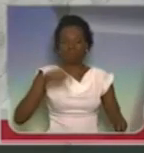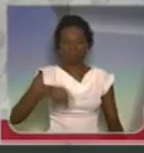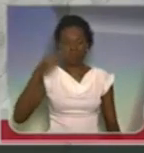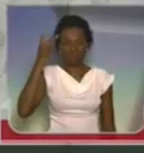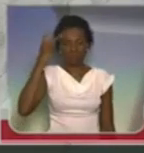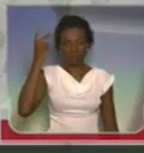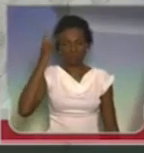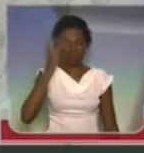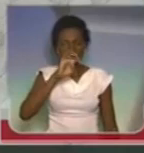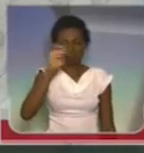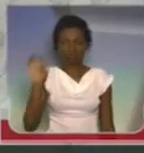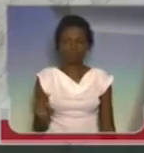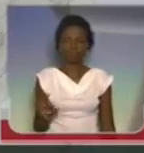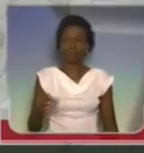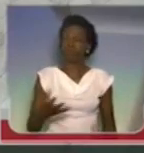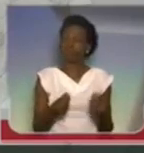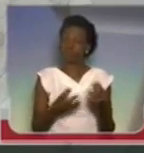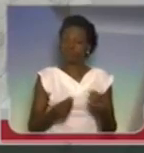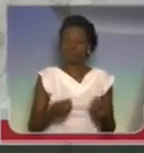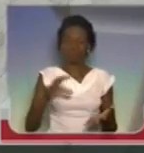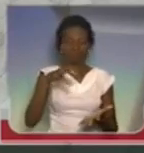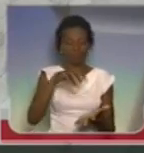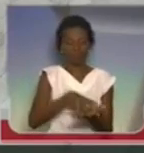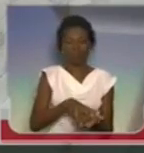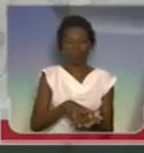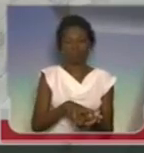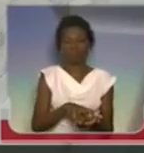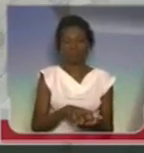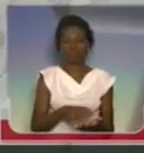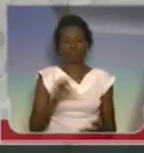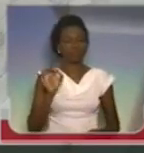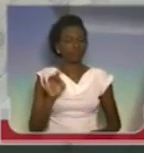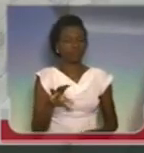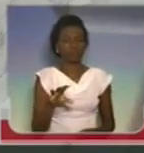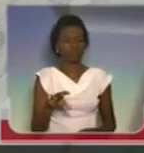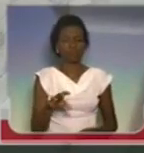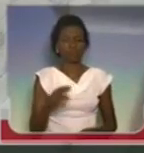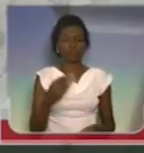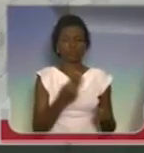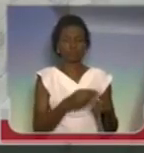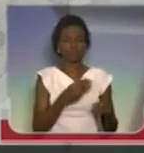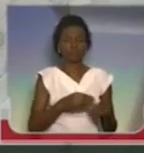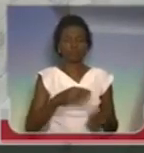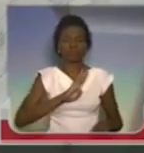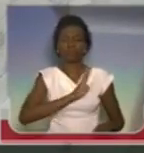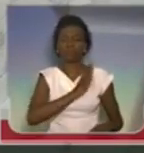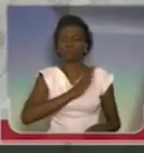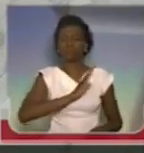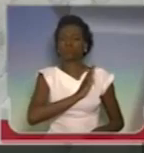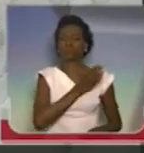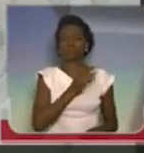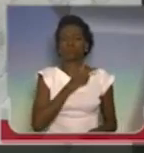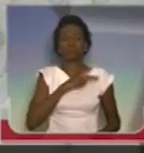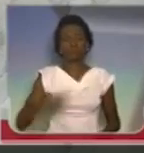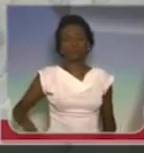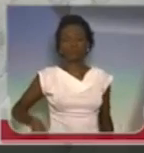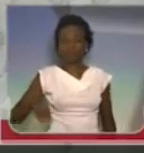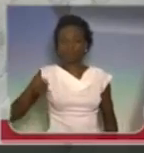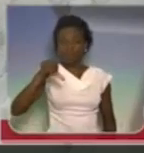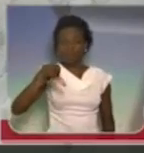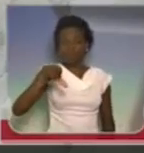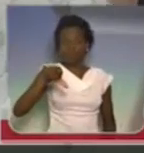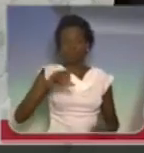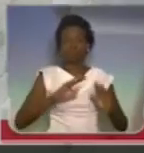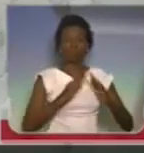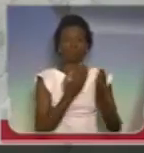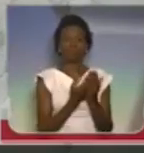no Estado de São Paulo Muitas delas na capital só na no município de Barueri Senor Presidente nove escolas serão